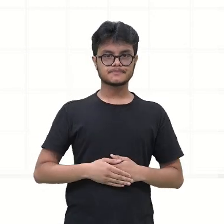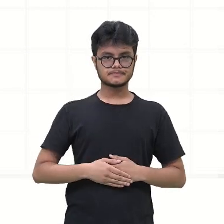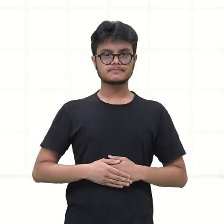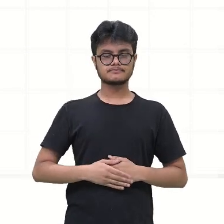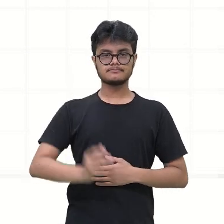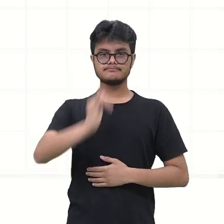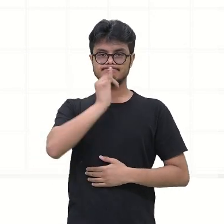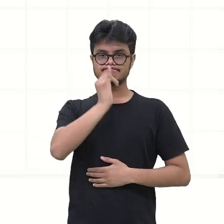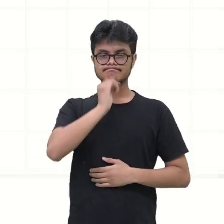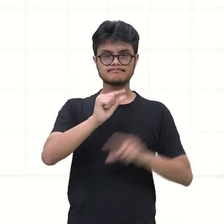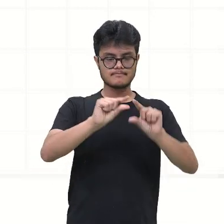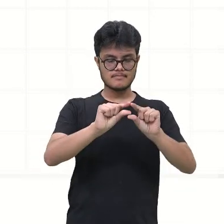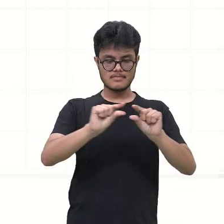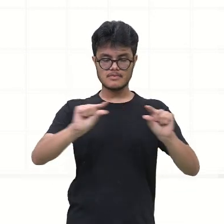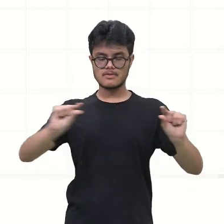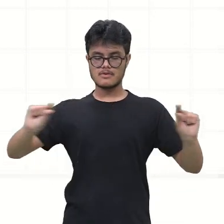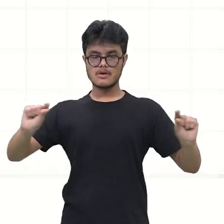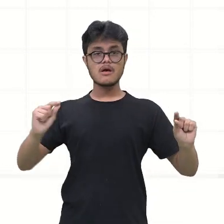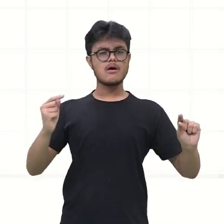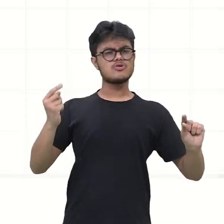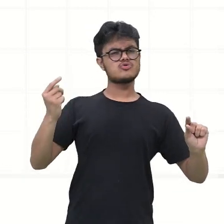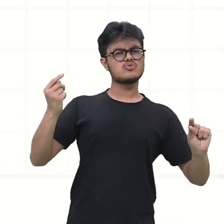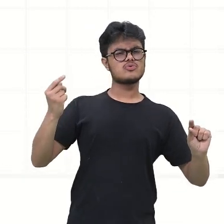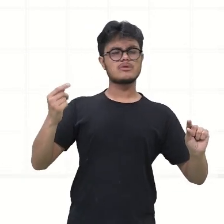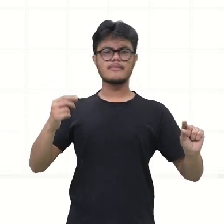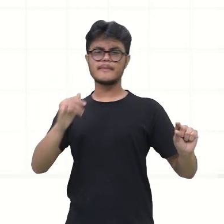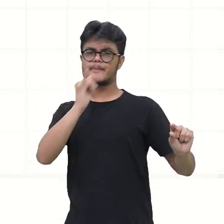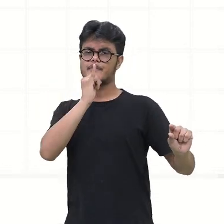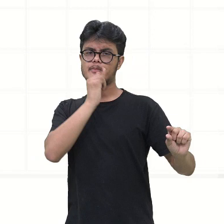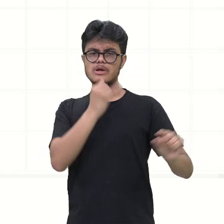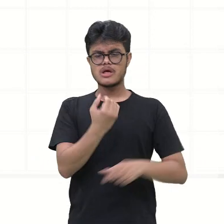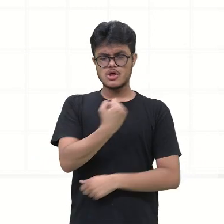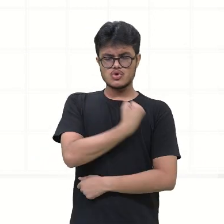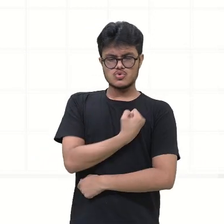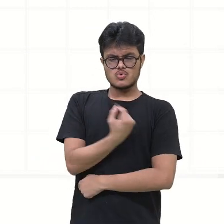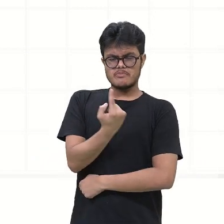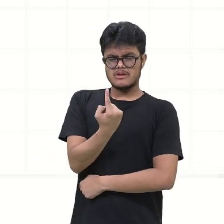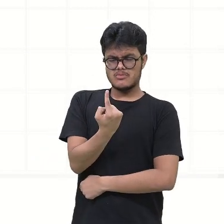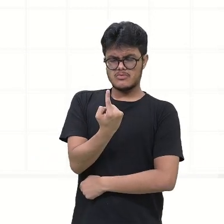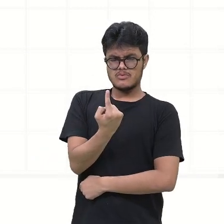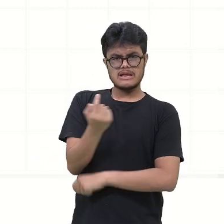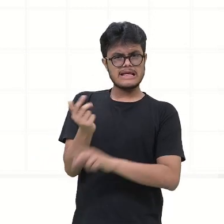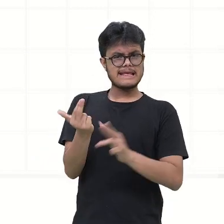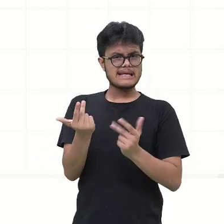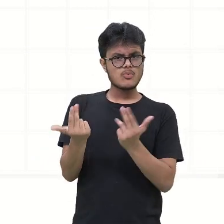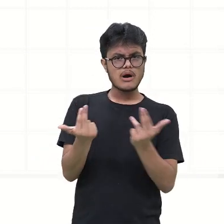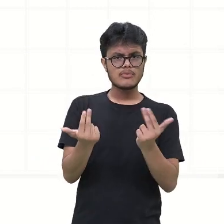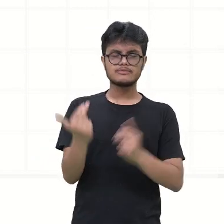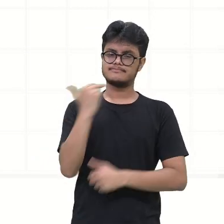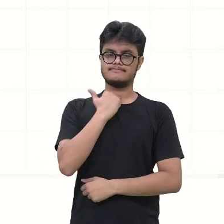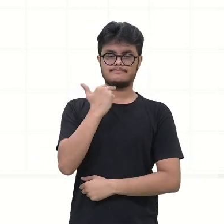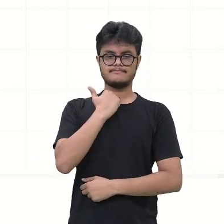da reta represente dois números. Ou seja, eu não vou ter um ponto que vai representar dois